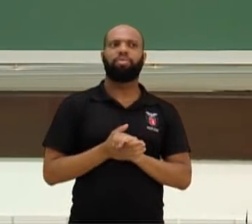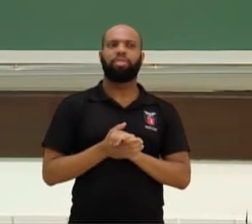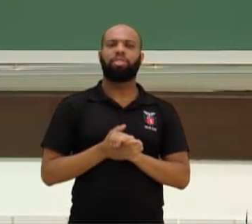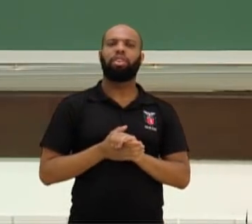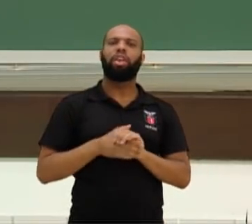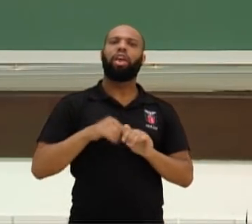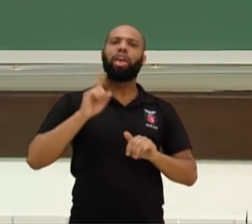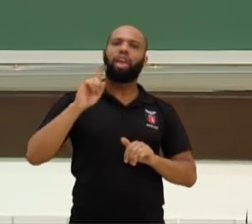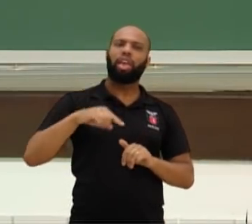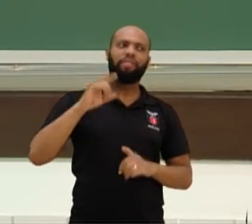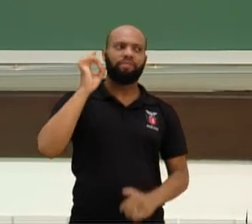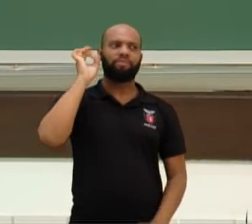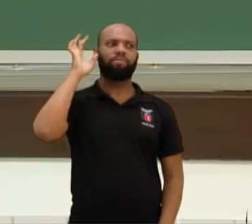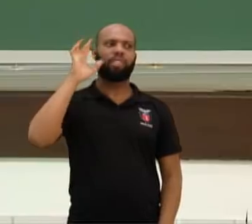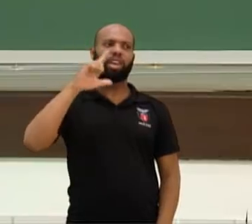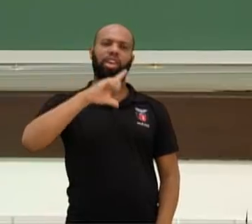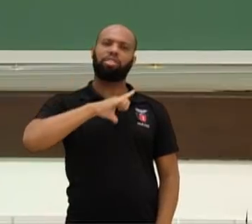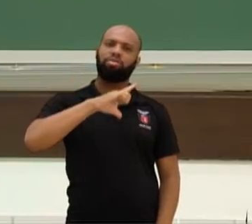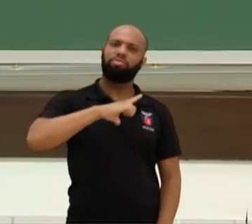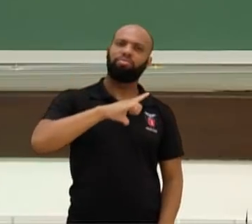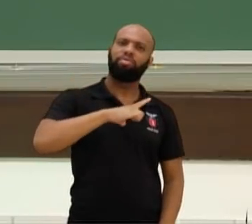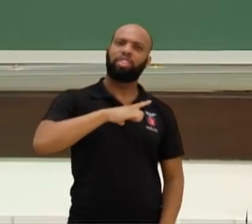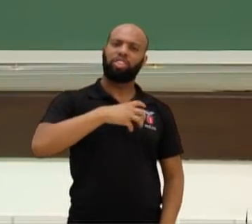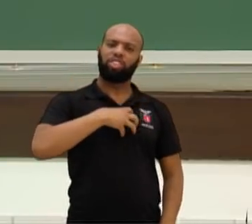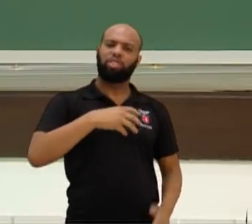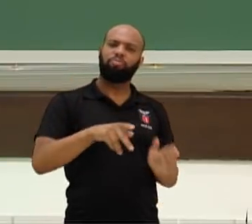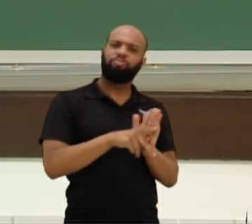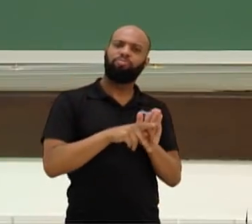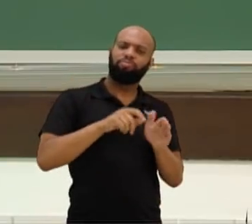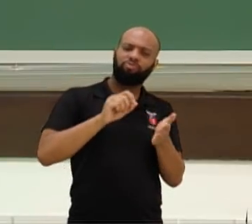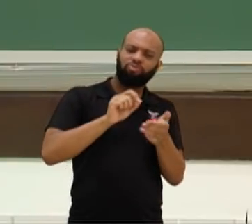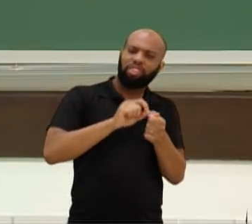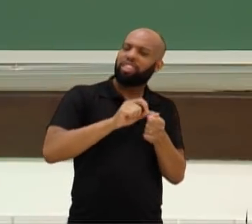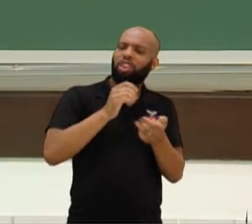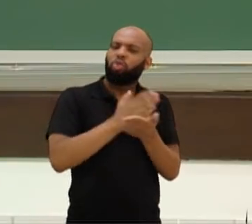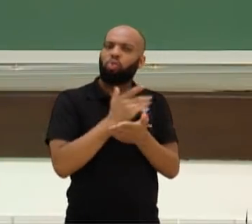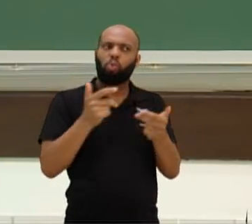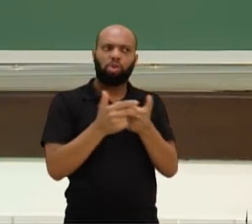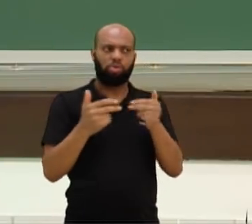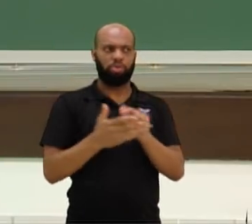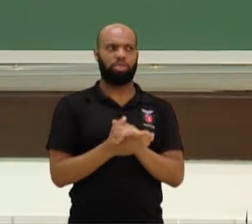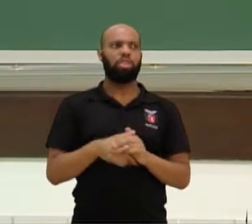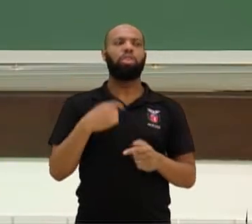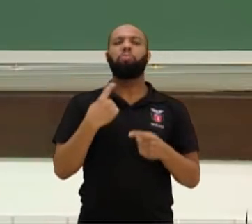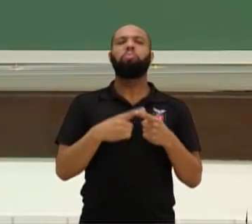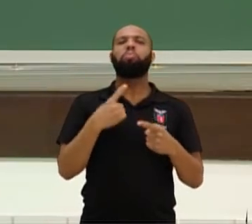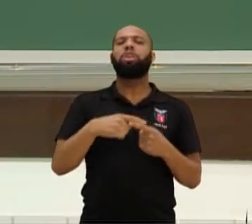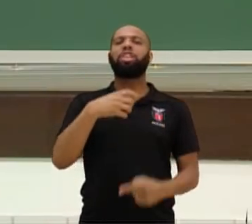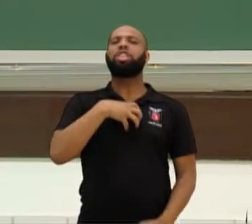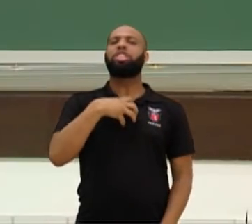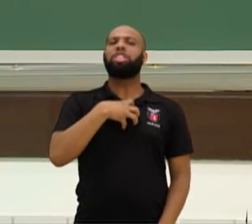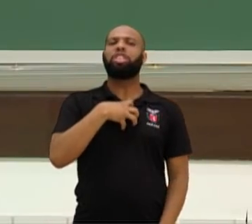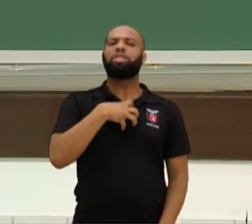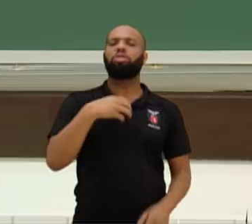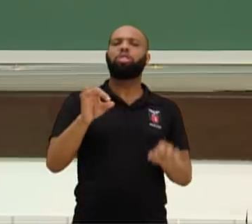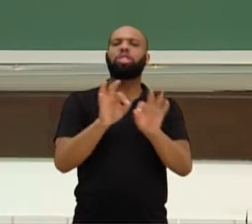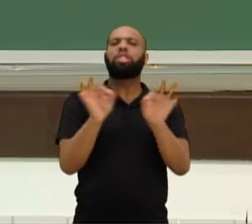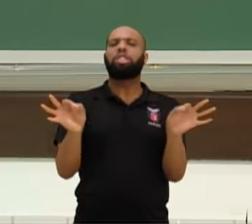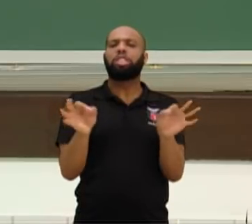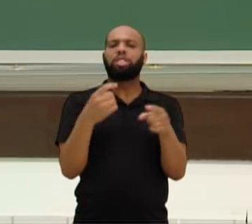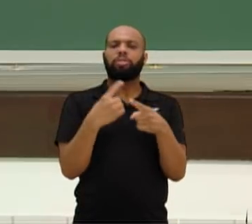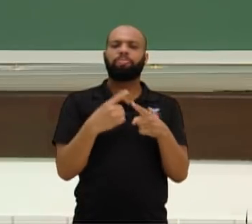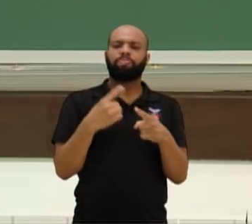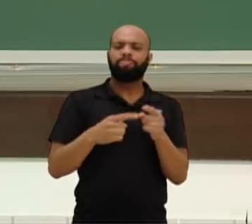uma determinada ação, uma determinada tarefa. Por que elas são tidas simples? Porque são aquelas